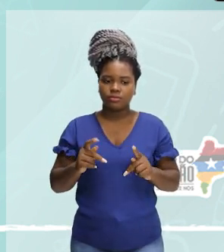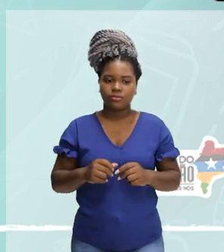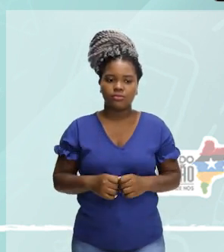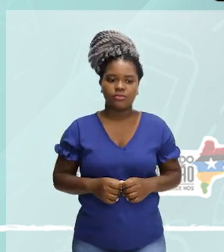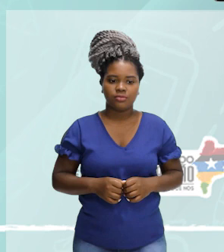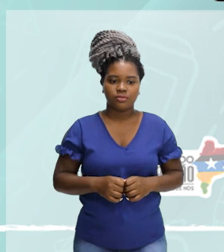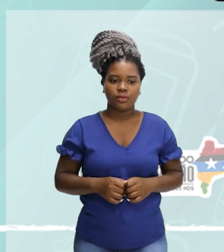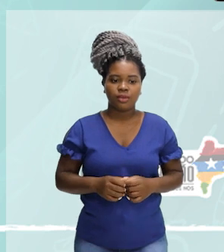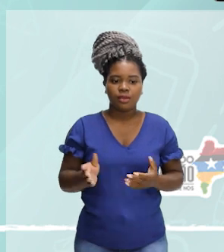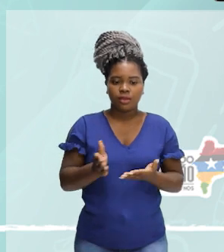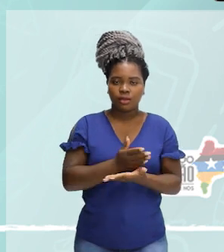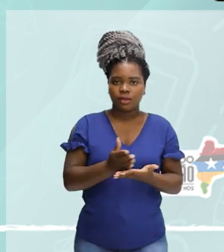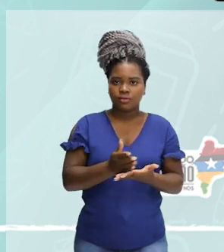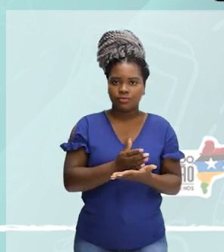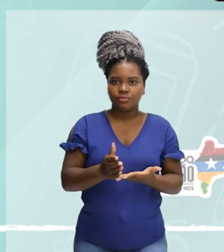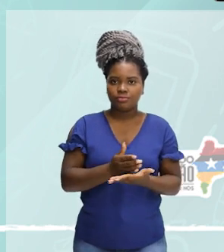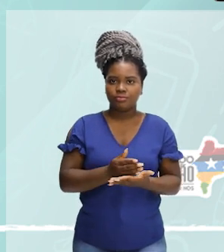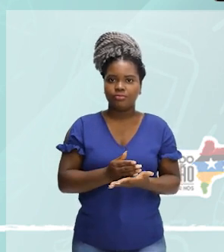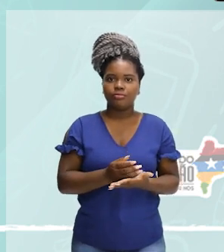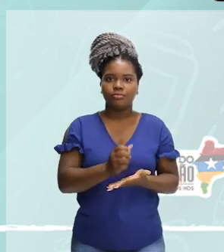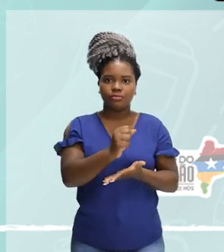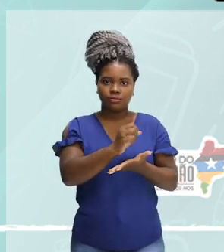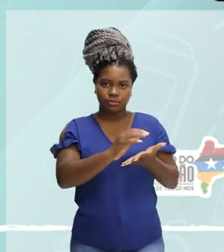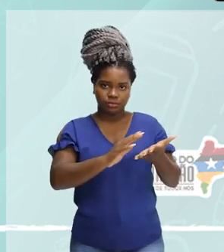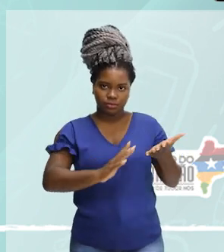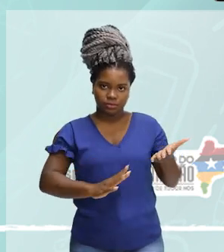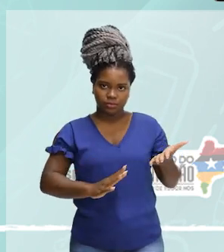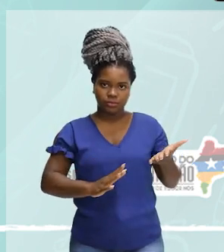Vamos a alguns exercícios, alguns